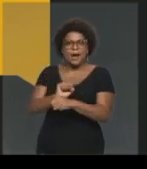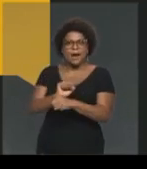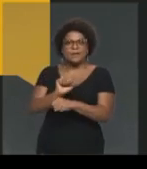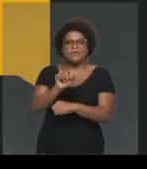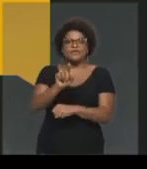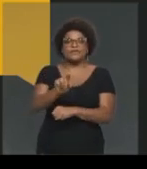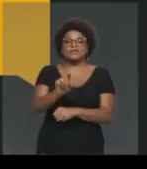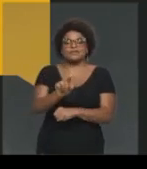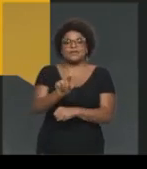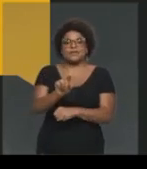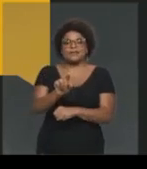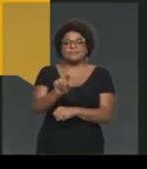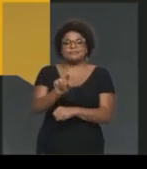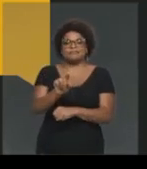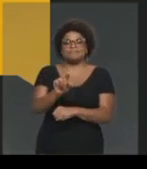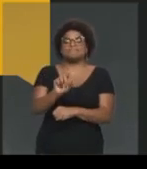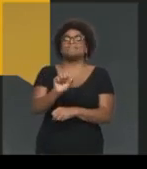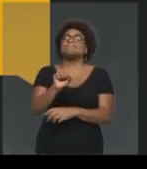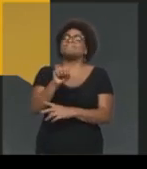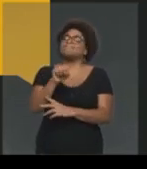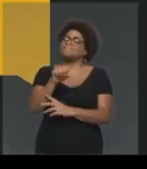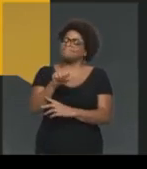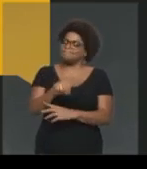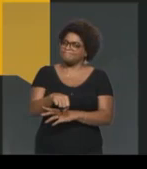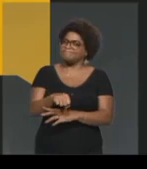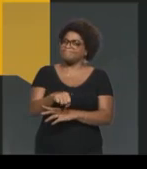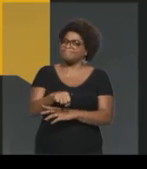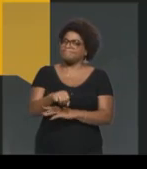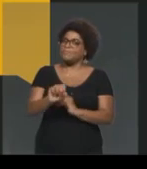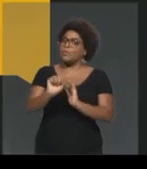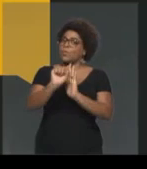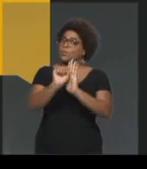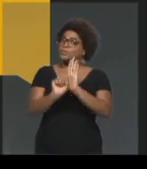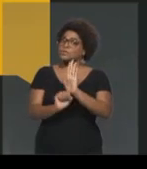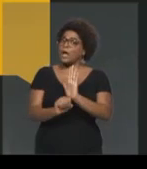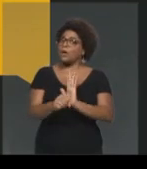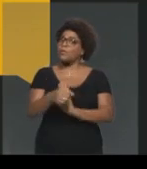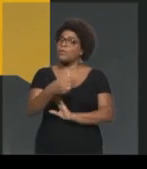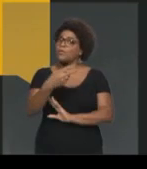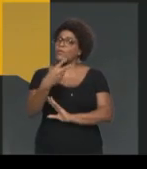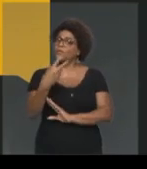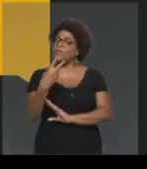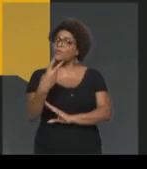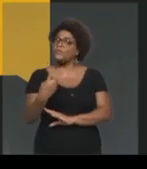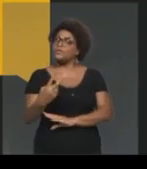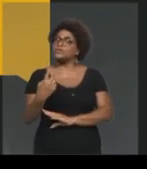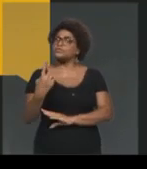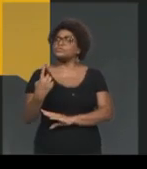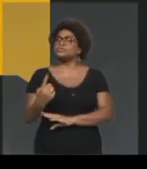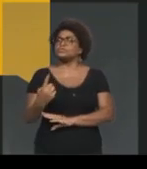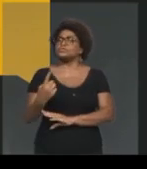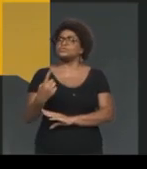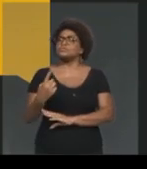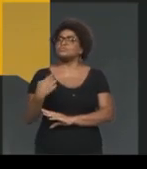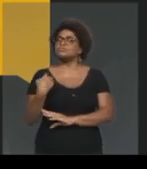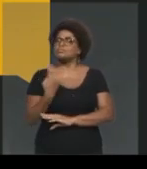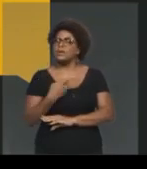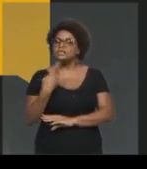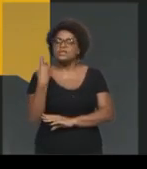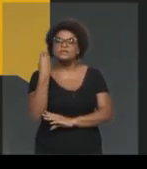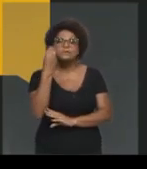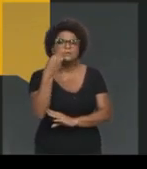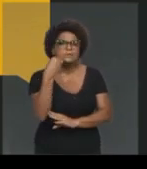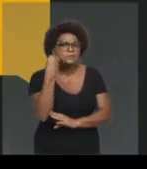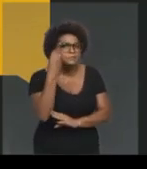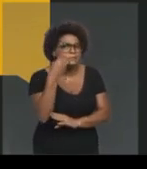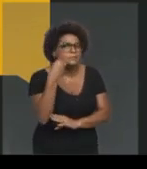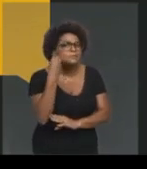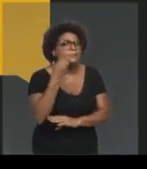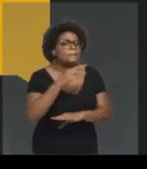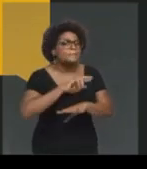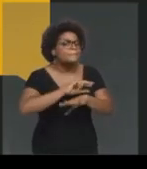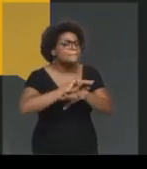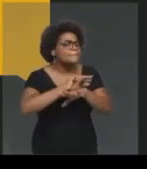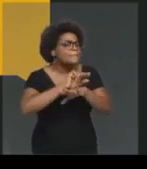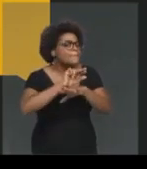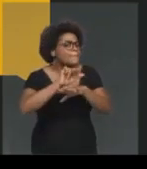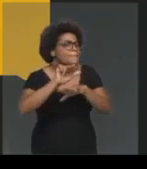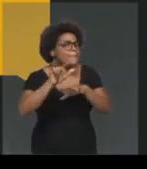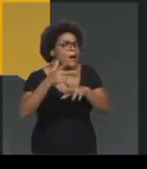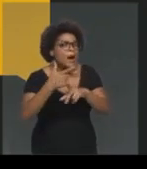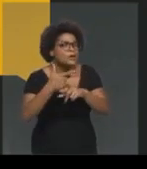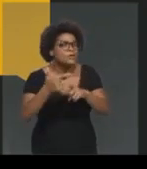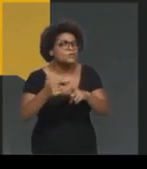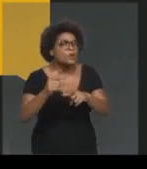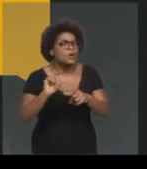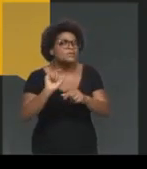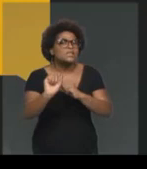fenômeno social, né? No século XXI, a gente tem experimentado diversas situações onde as mídias,